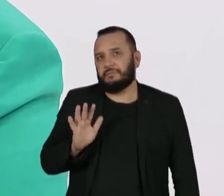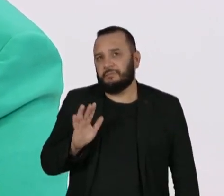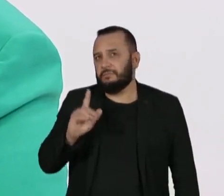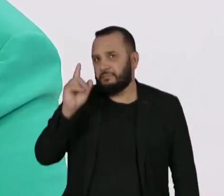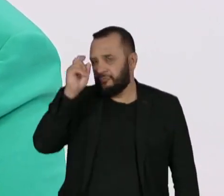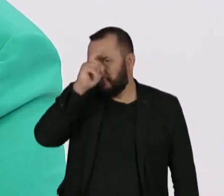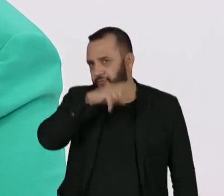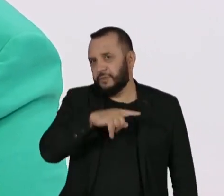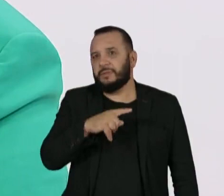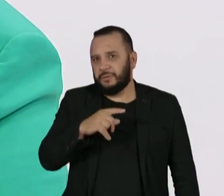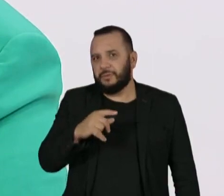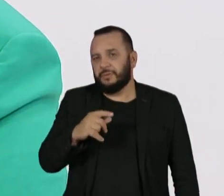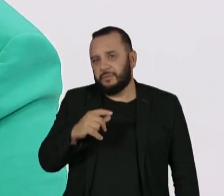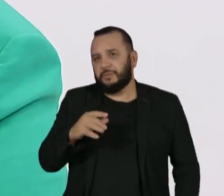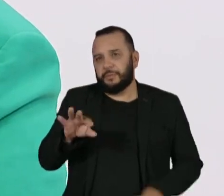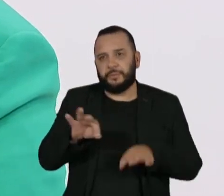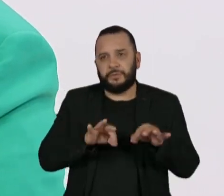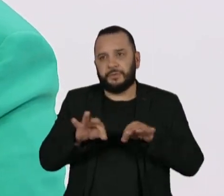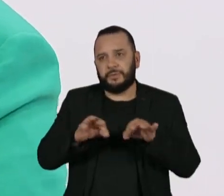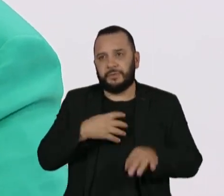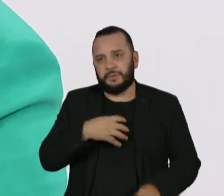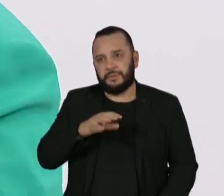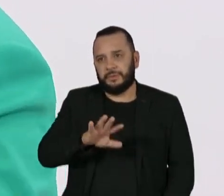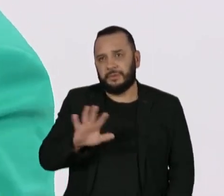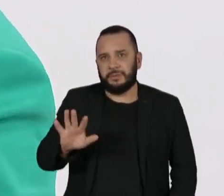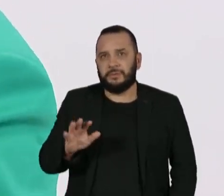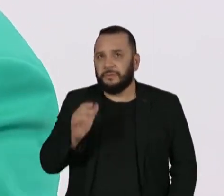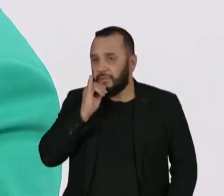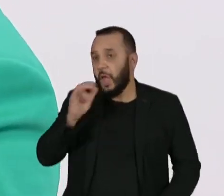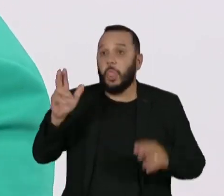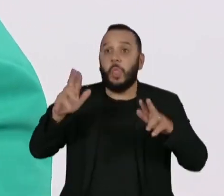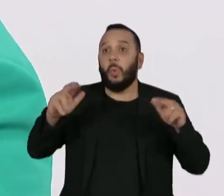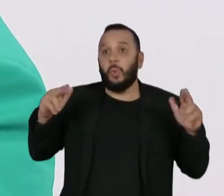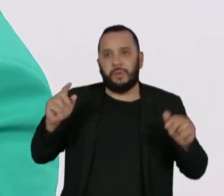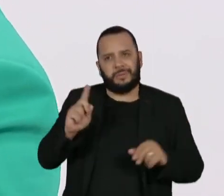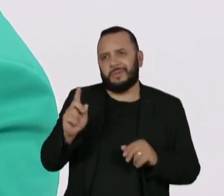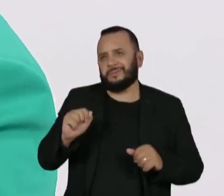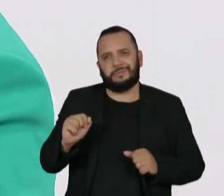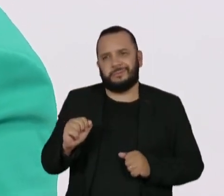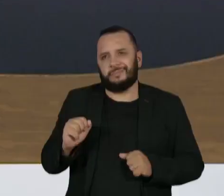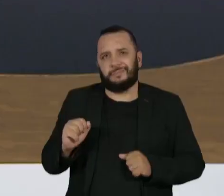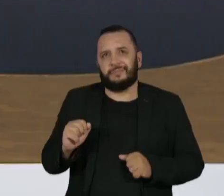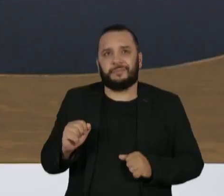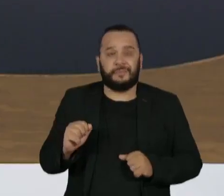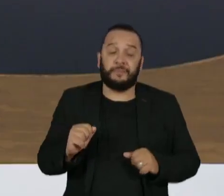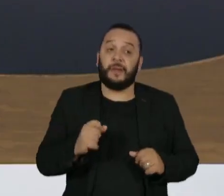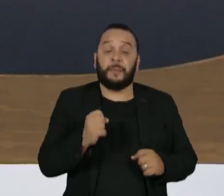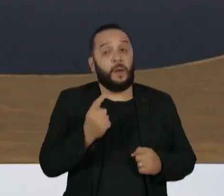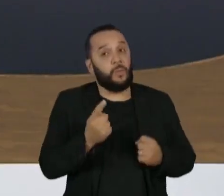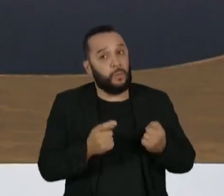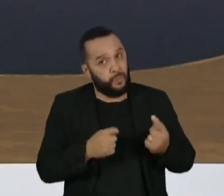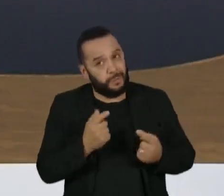é bem difícil, né? Eu não vou dizer nunca, nunca diga nunca. Mas, só para algumas coisas, né? Mais ou mais. Diga, a gente...